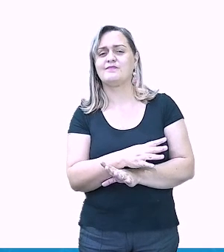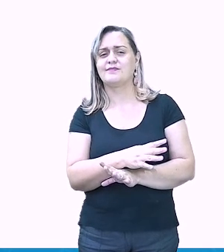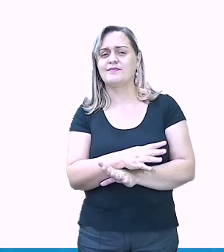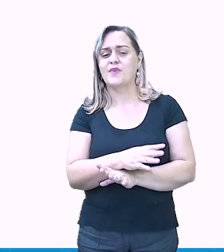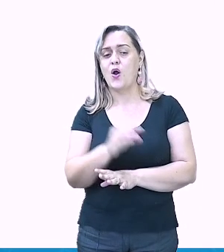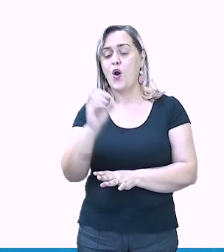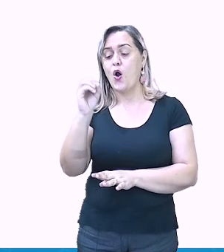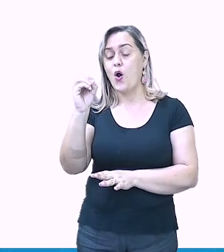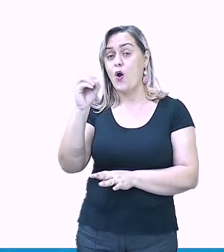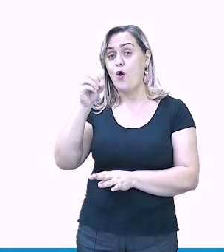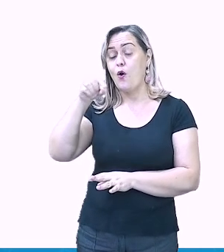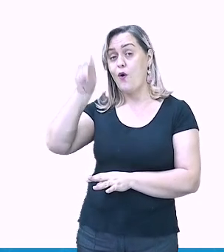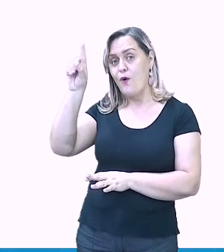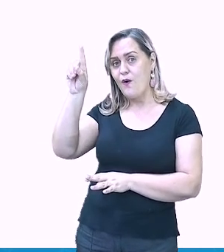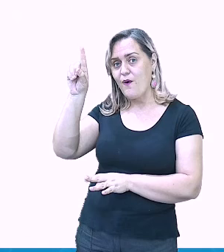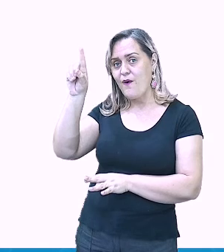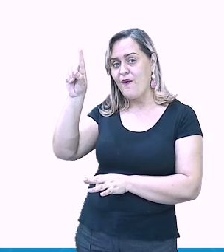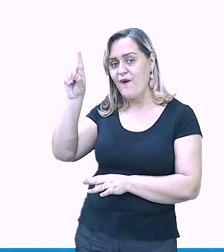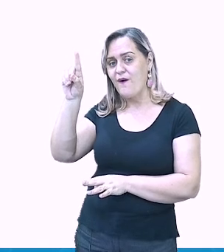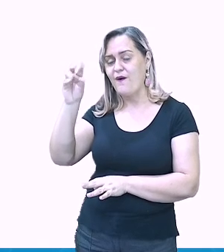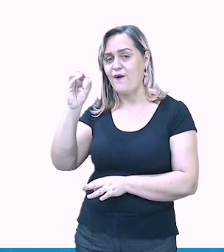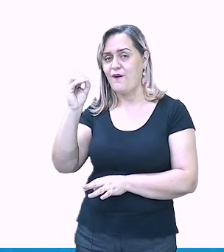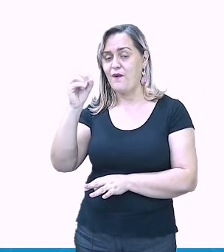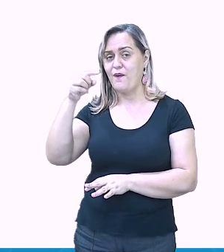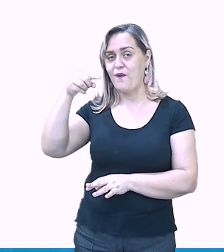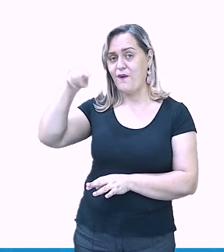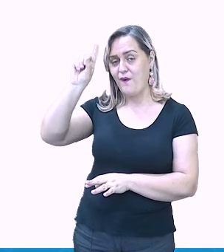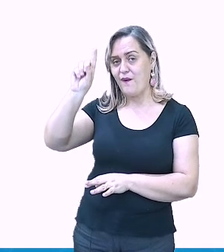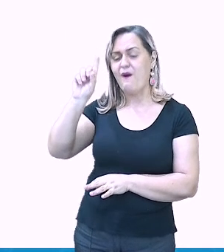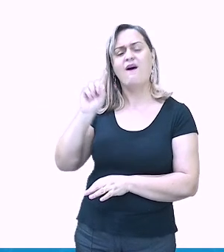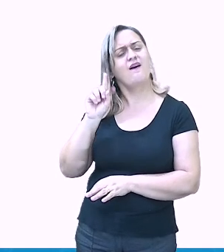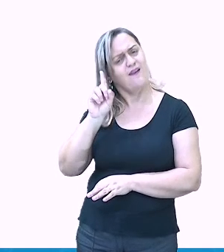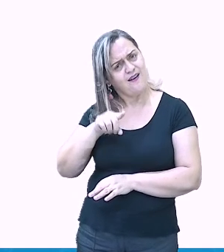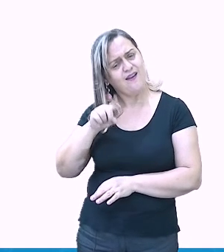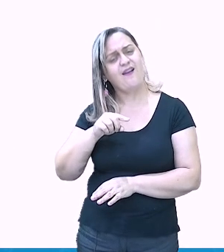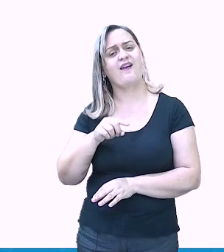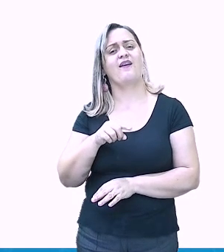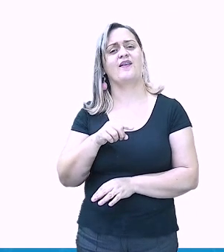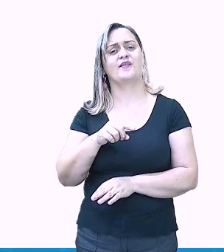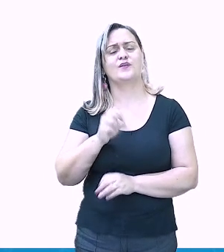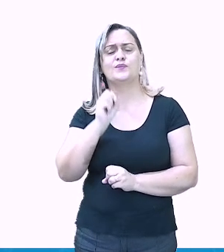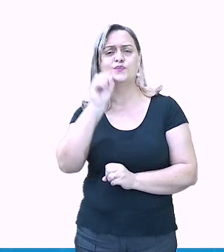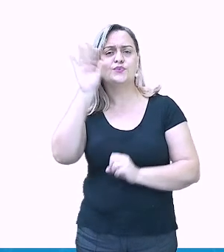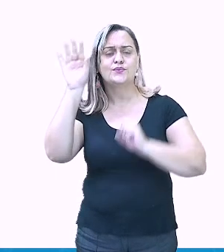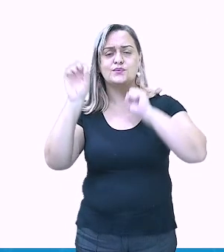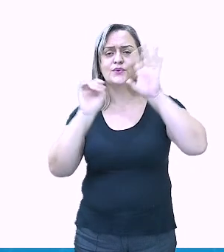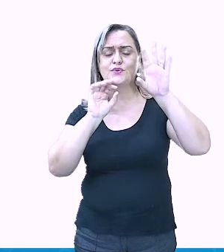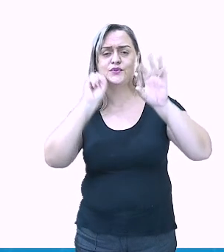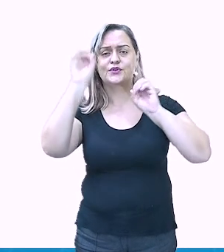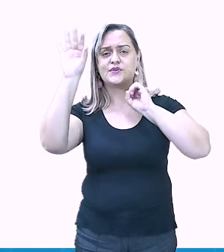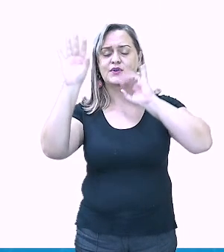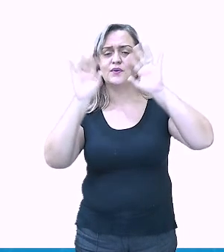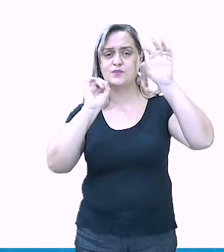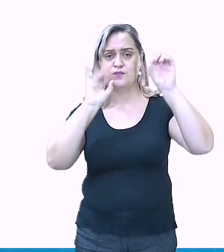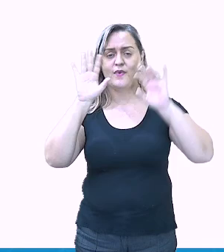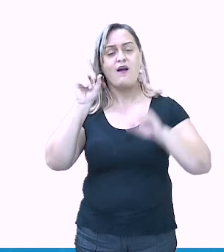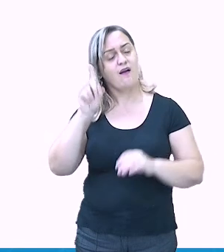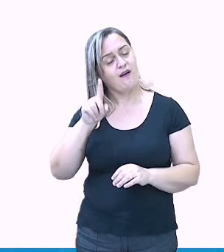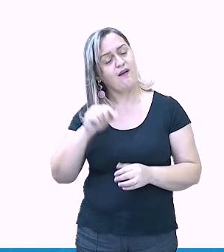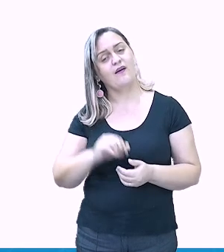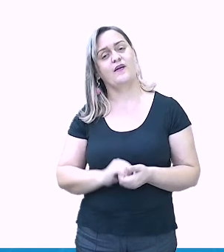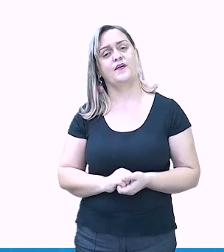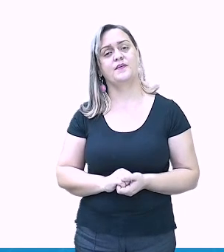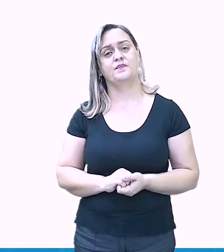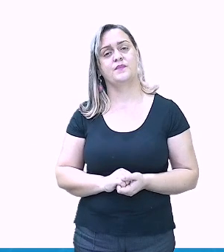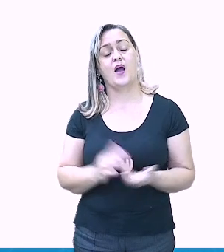Ô filha, esse o é uma interjeição. Agora, o que a gente precisa